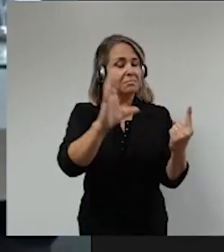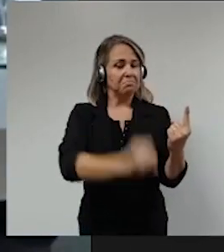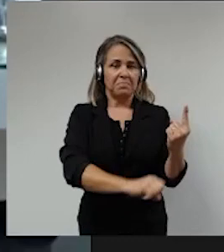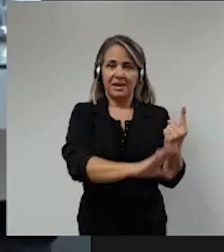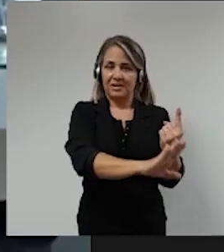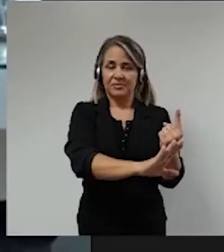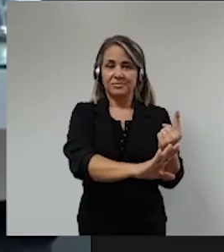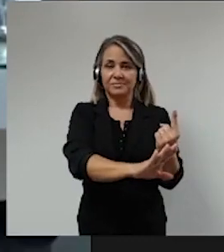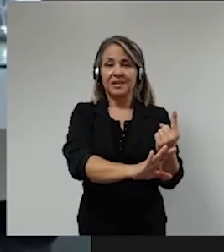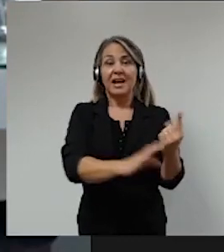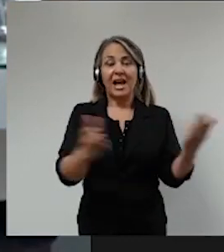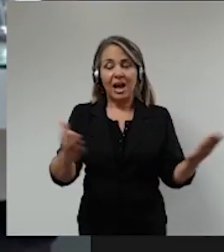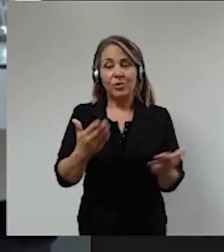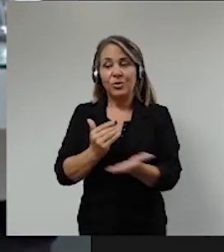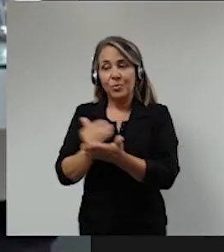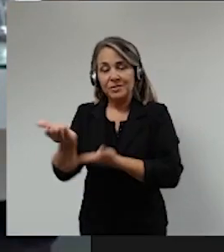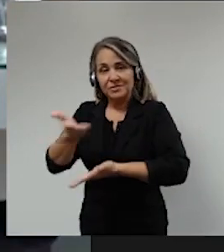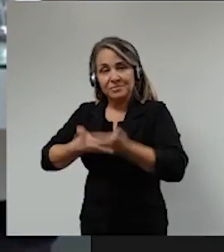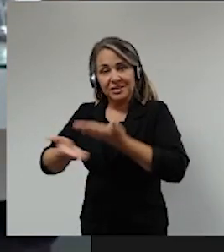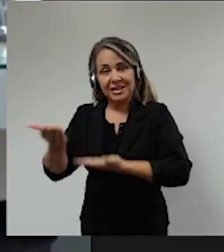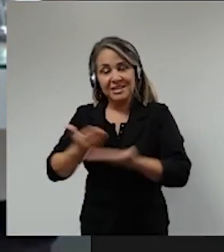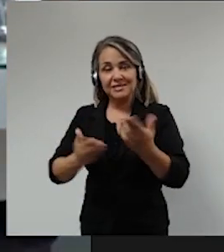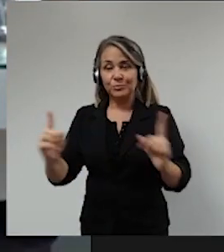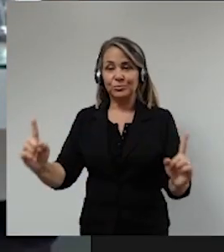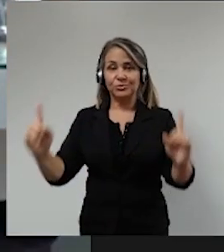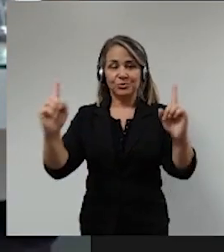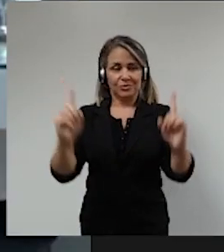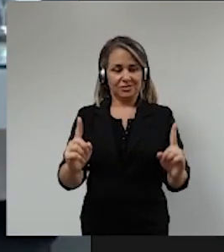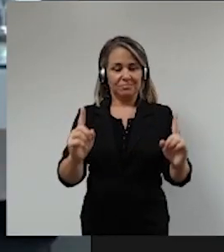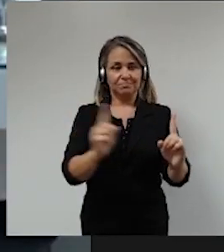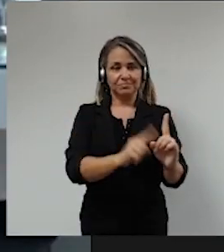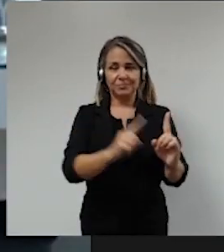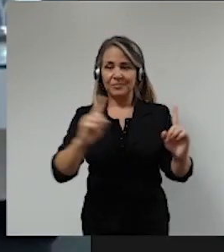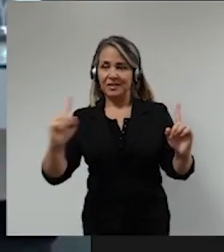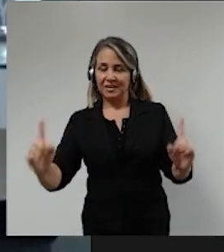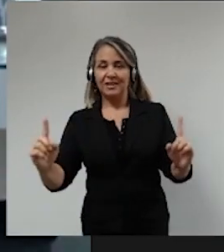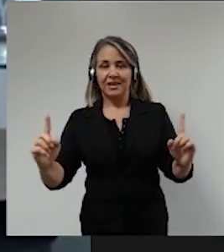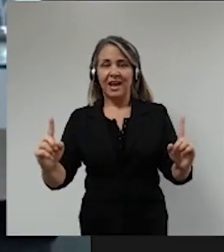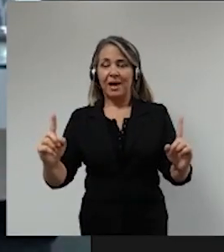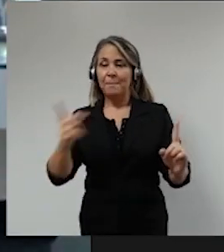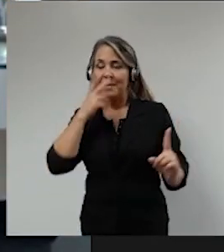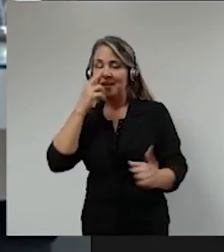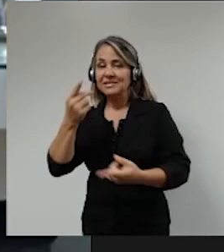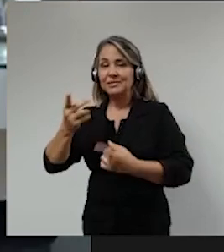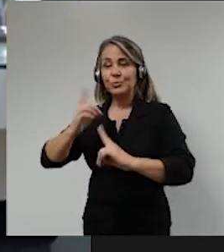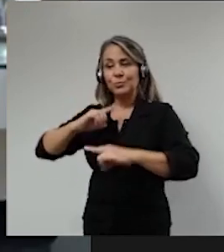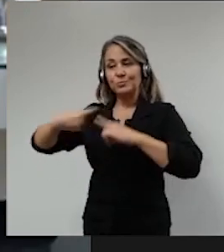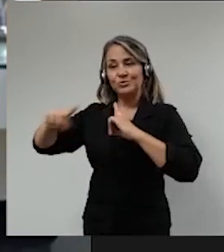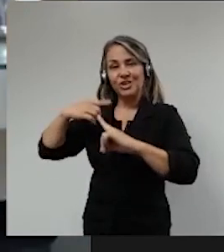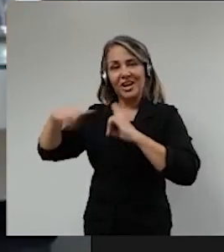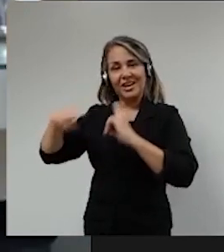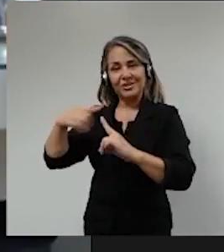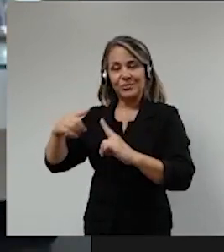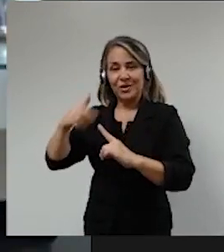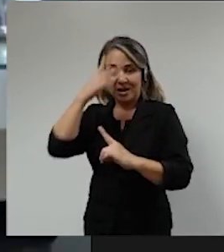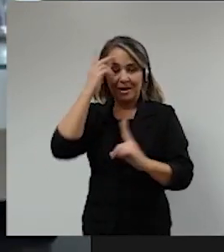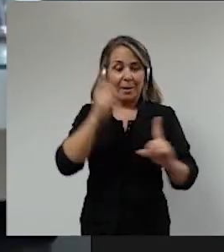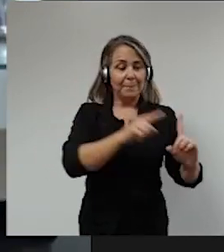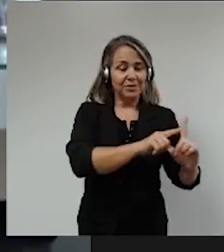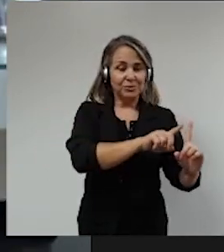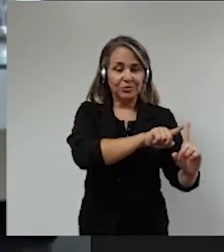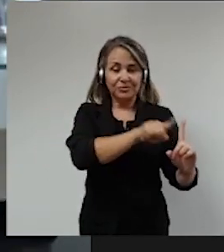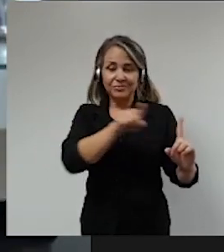acabava, a gente passa a ter uma relação muito mais bilateral, a gente chega a ter um verdadeiro diálogo, né? À medida que o